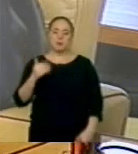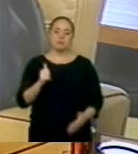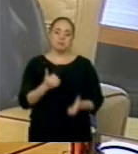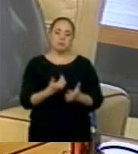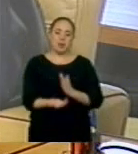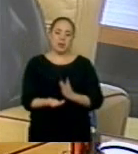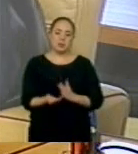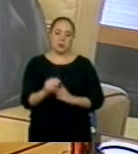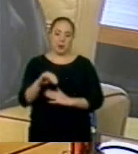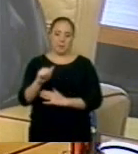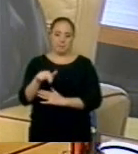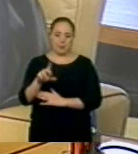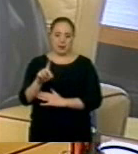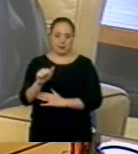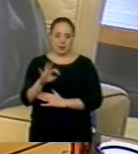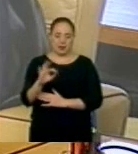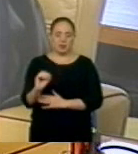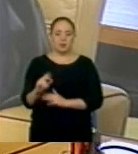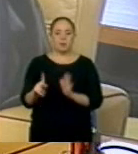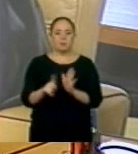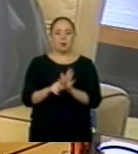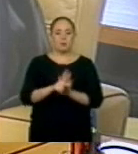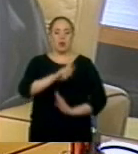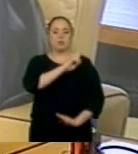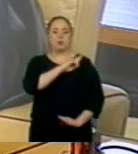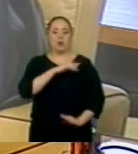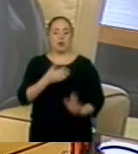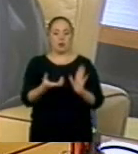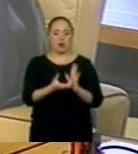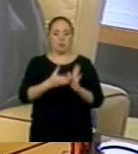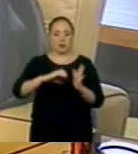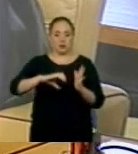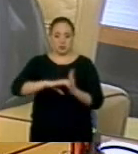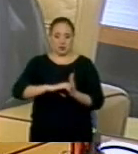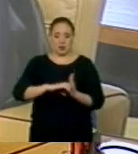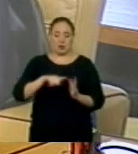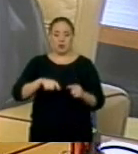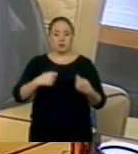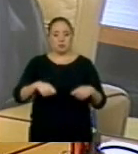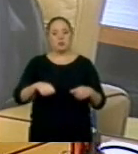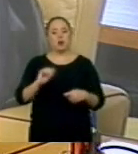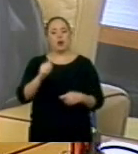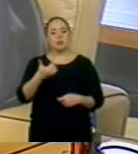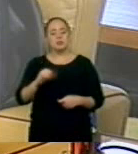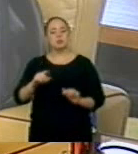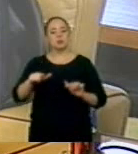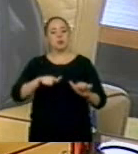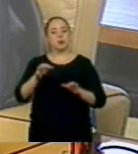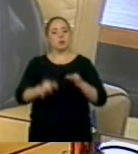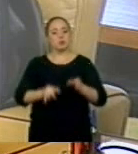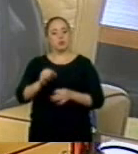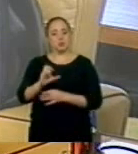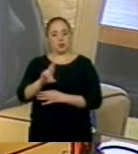mandato às próprias casas legislativas tem como pressuposto a ultimação dos trabalhos da justiça